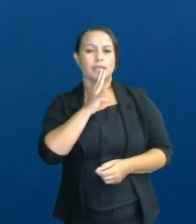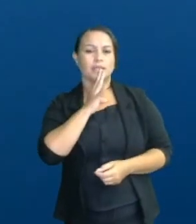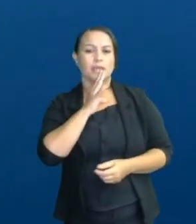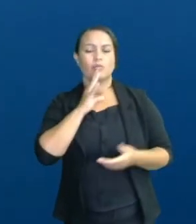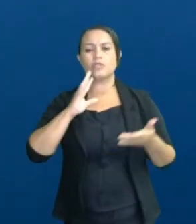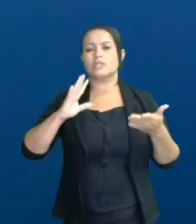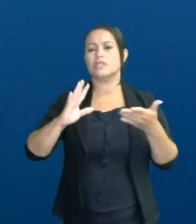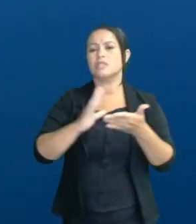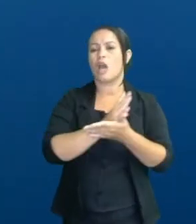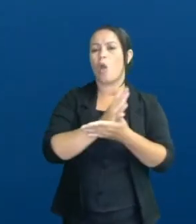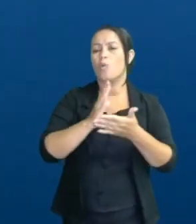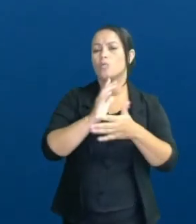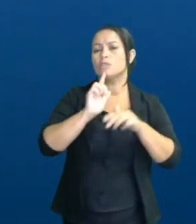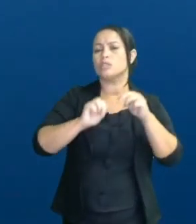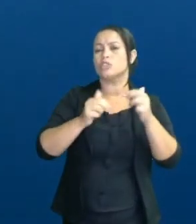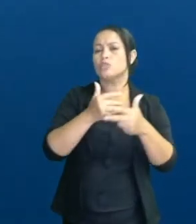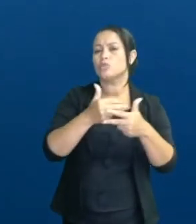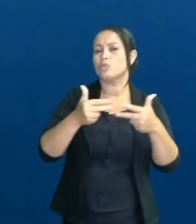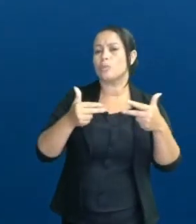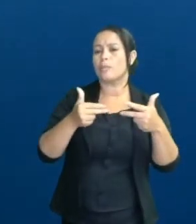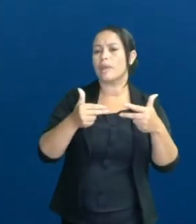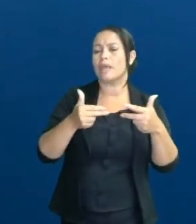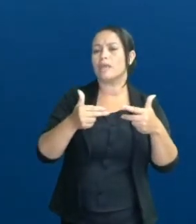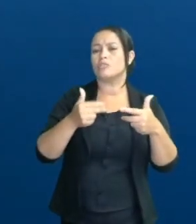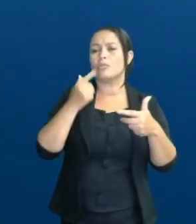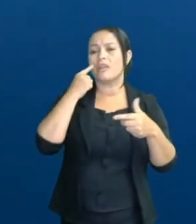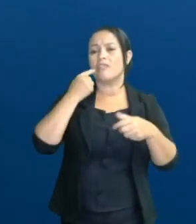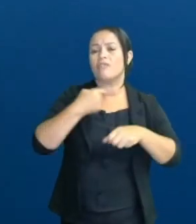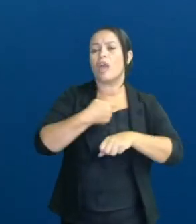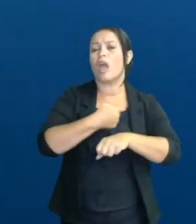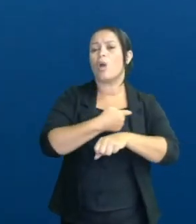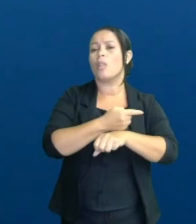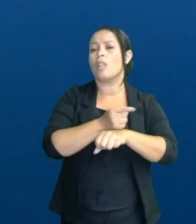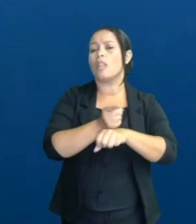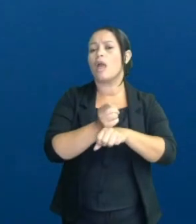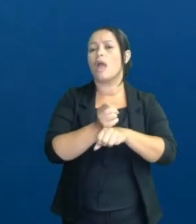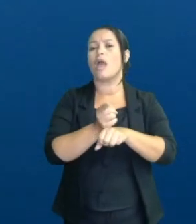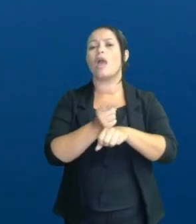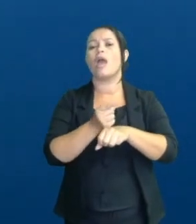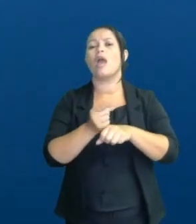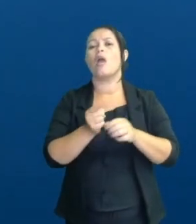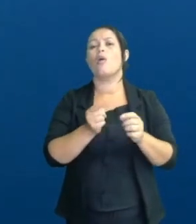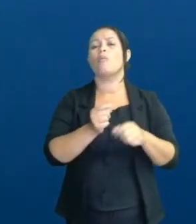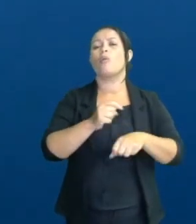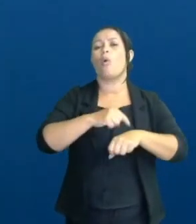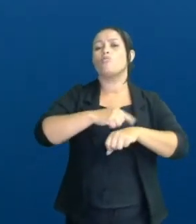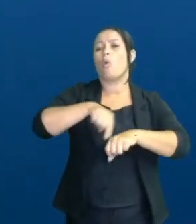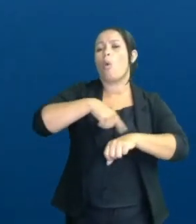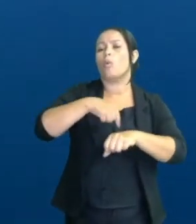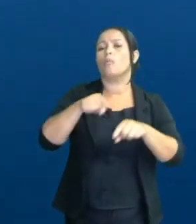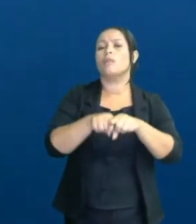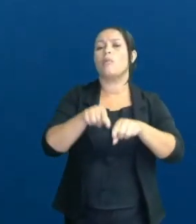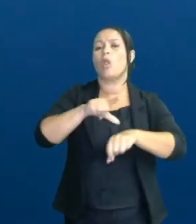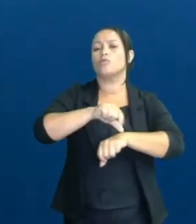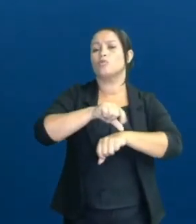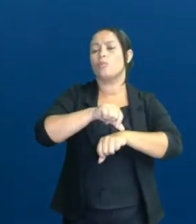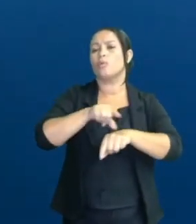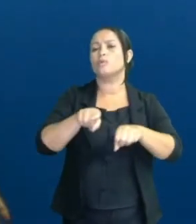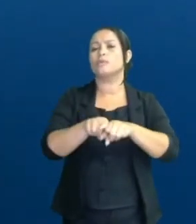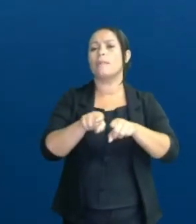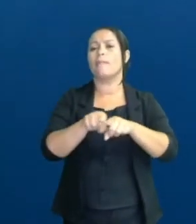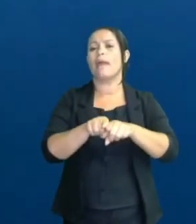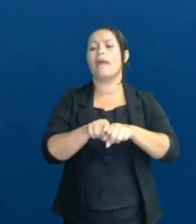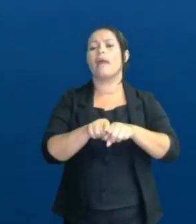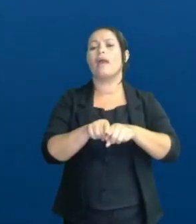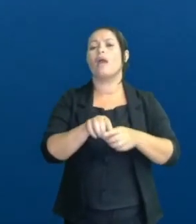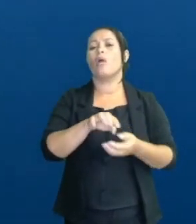conheceu alguns instrumentos de medição do tempo. O cronômetro, o relógio analógico, o relógio de pulso. A